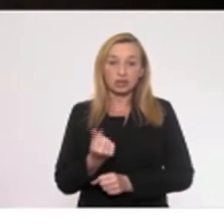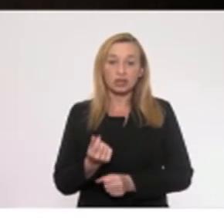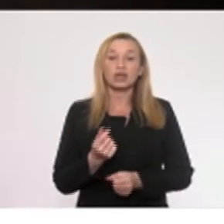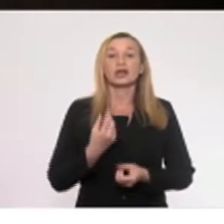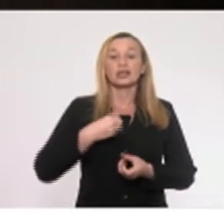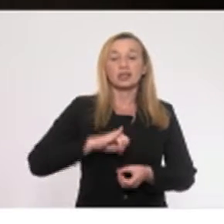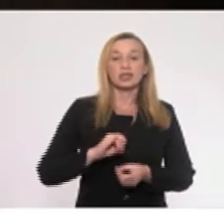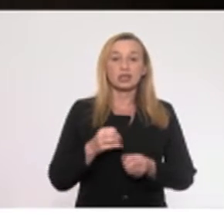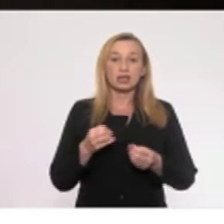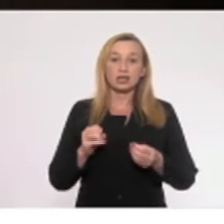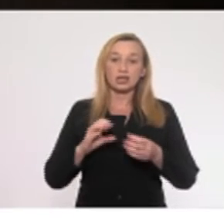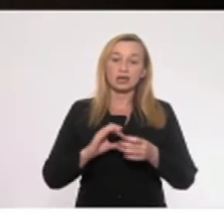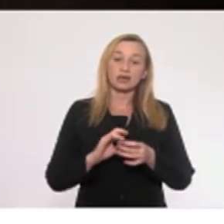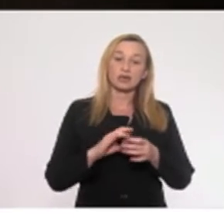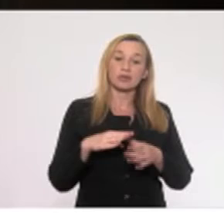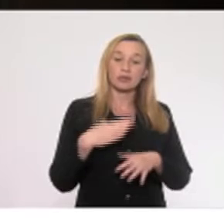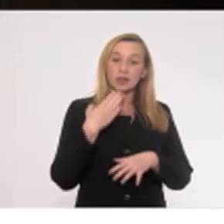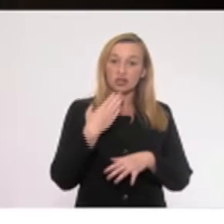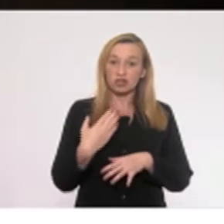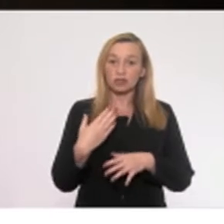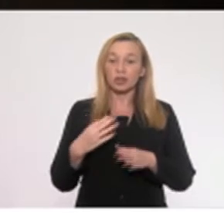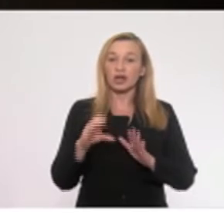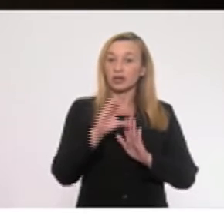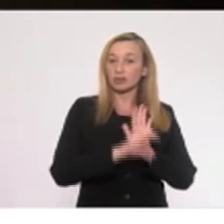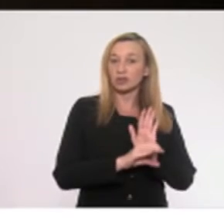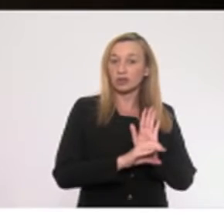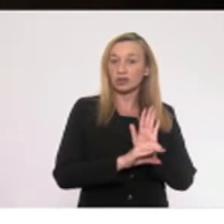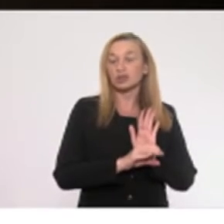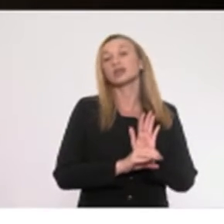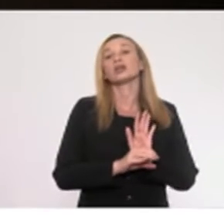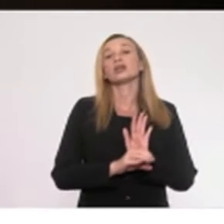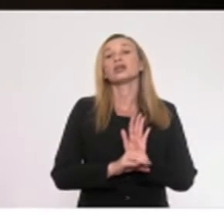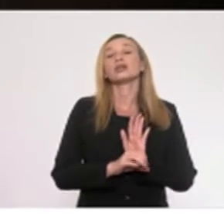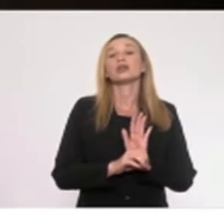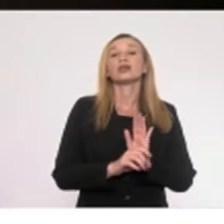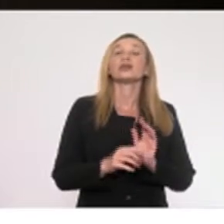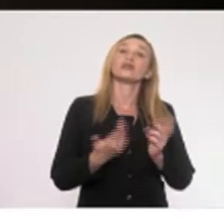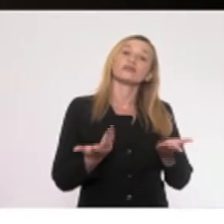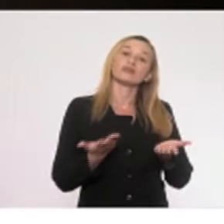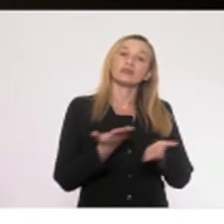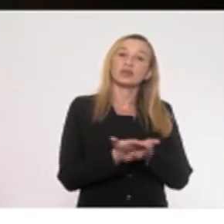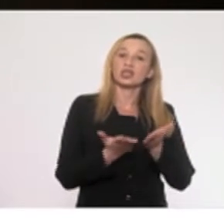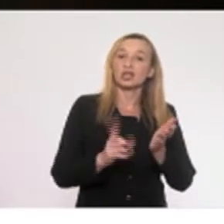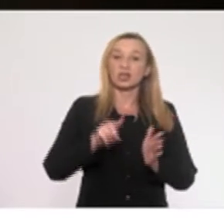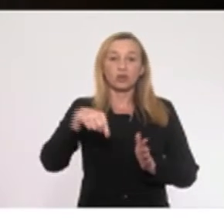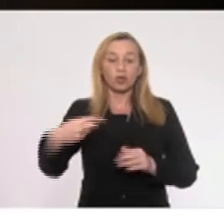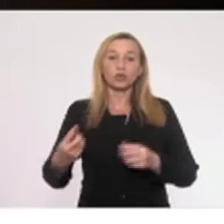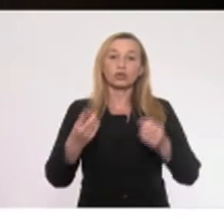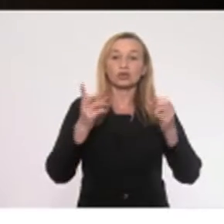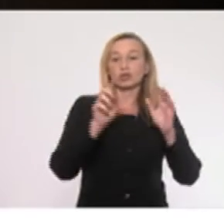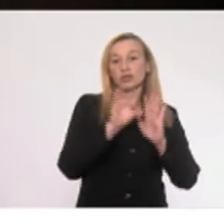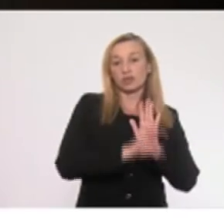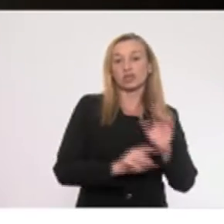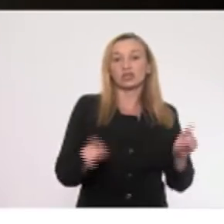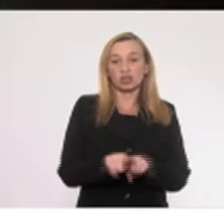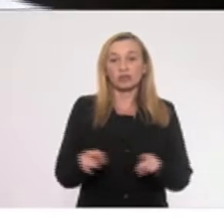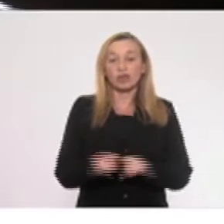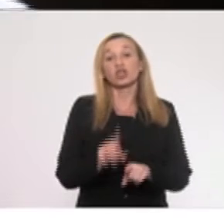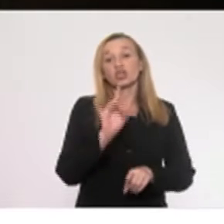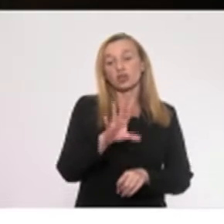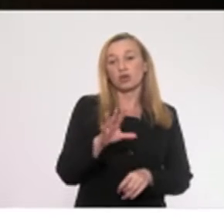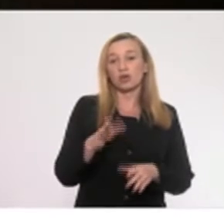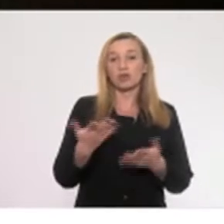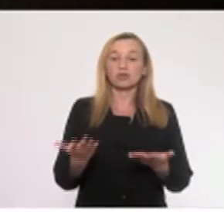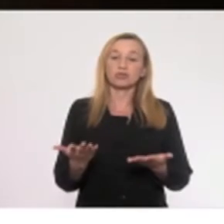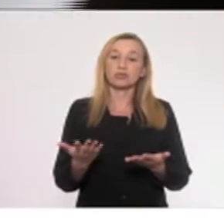abrirmos esse precedente para a inteligência dessa emenda, cairia por terra a inteligência da rejeição de outras emendas. É somente nesse aspecto,